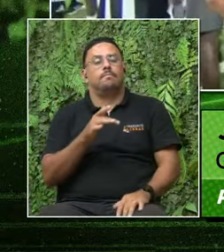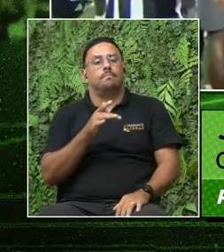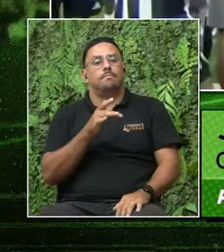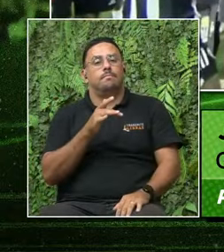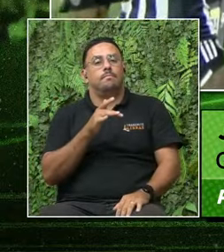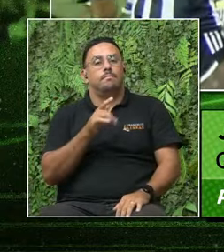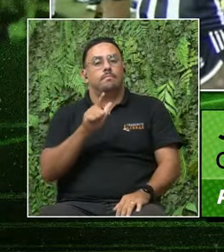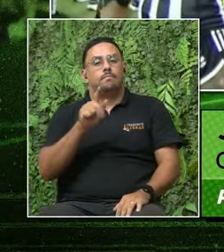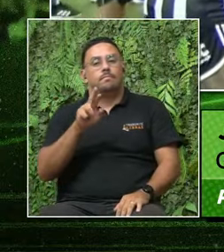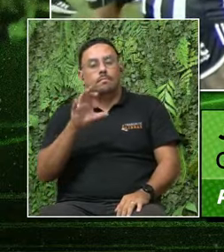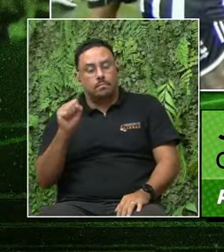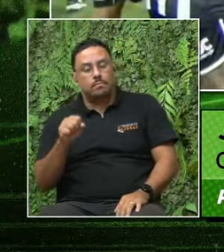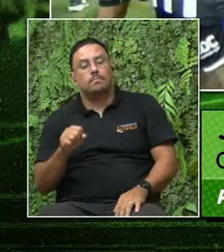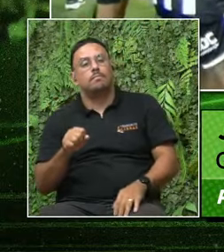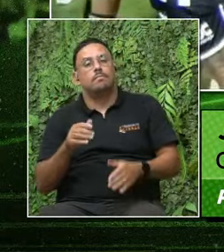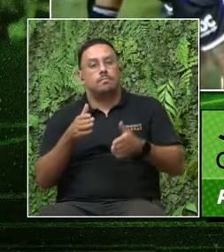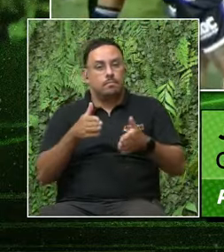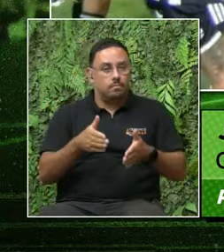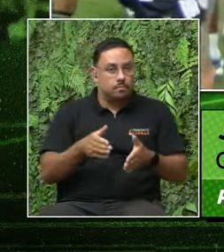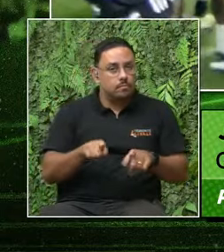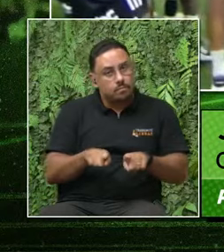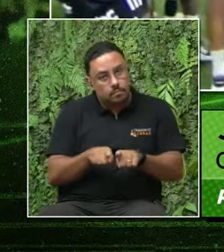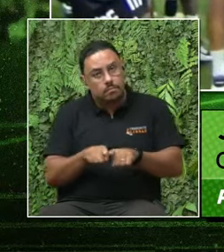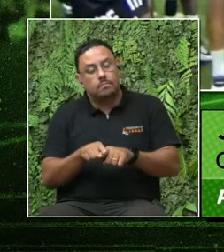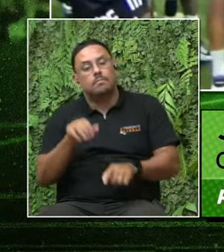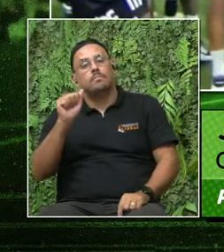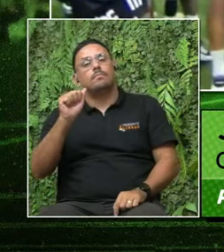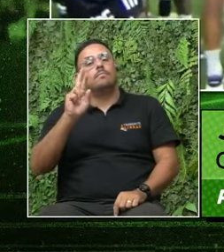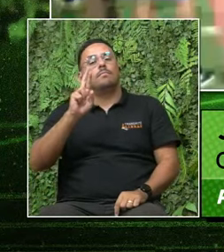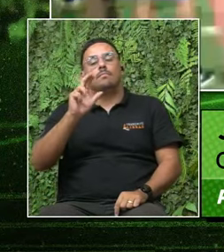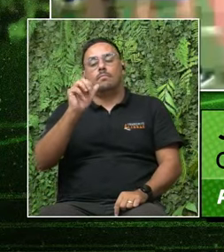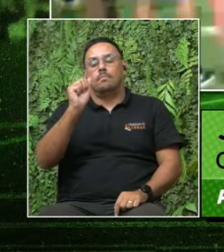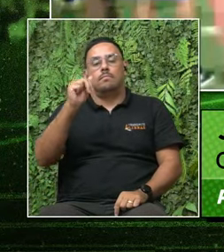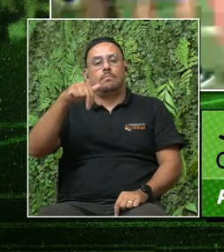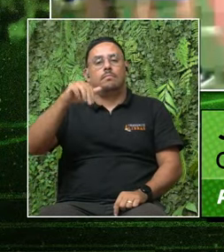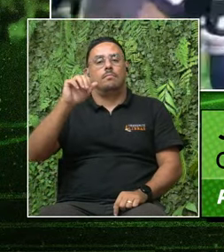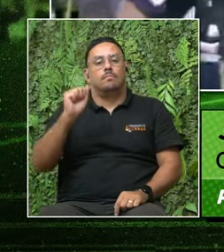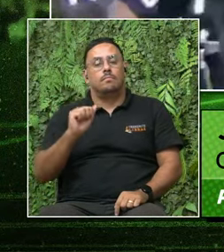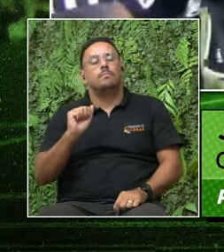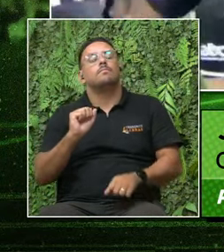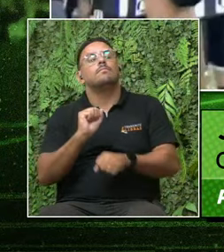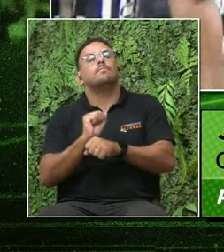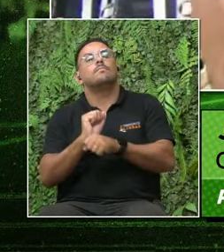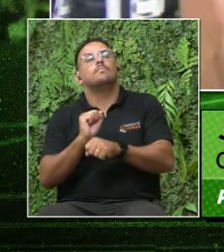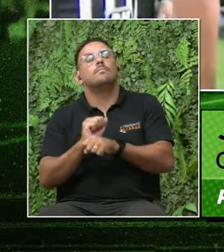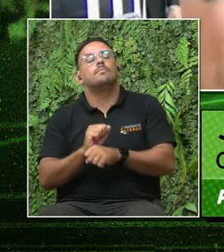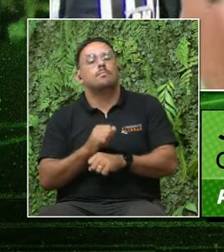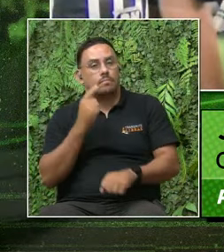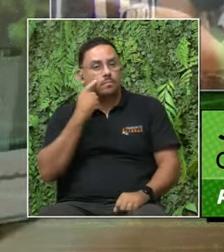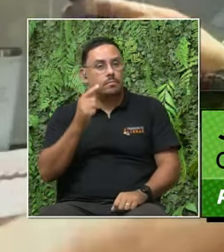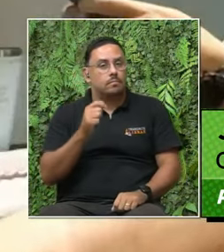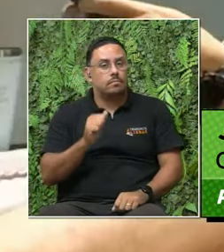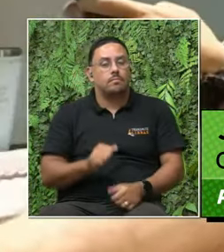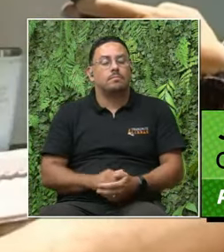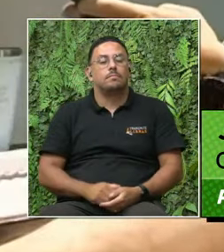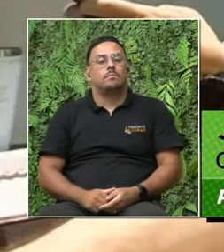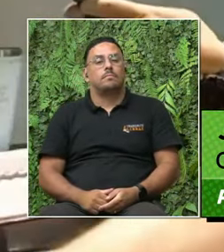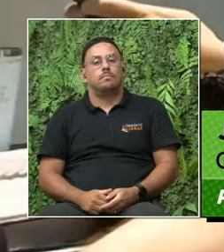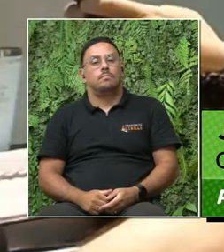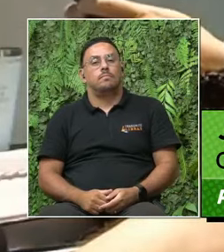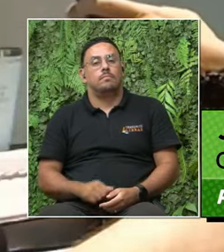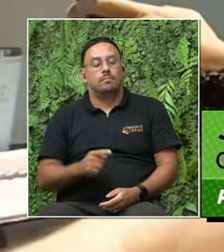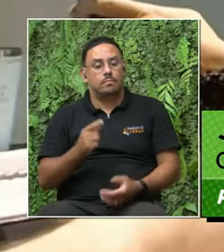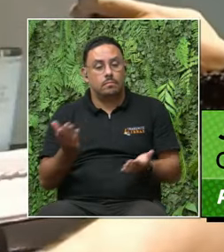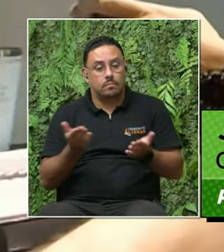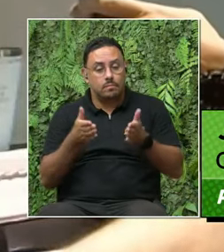Igor o Arana tá por aqui também vamos vamos falar com os jogadores por aqui Arana Arana